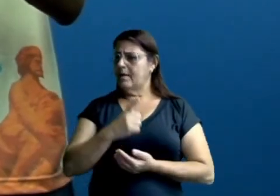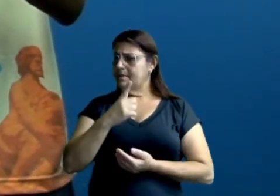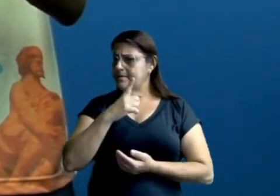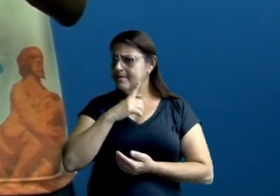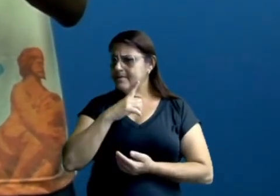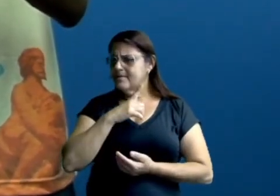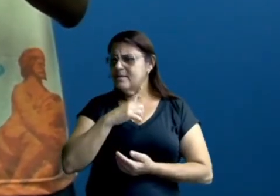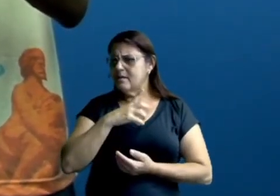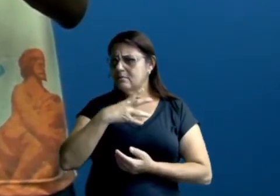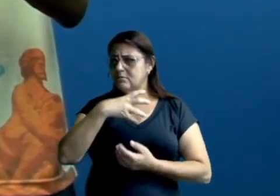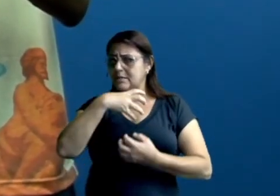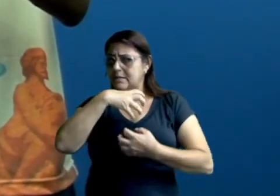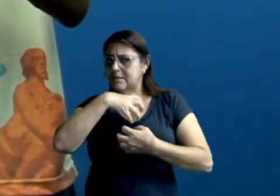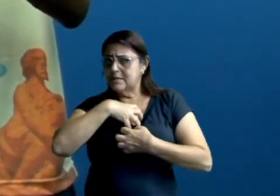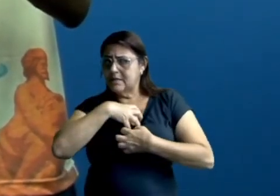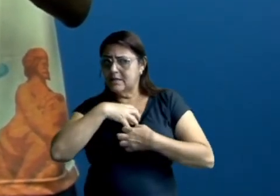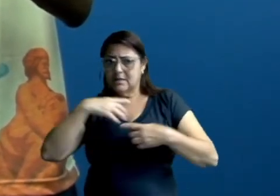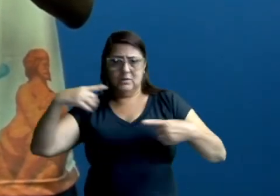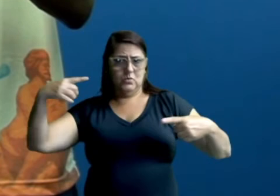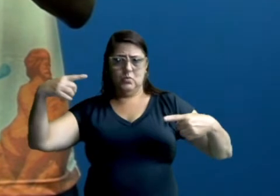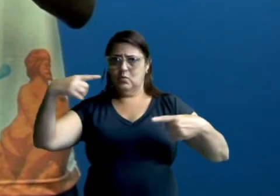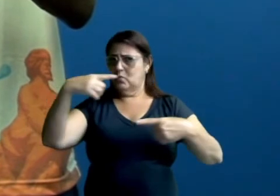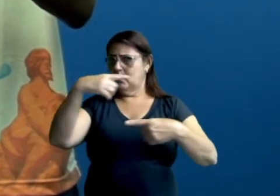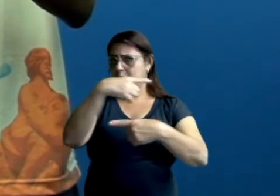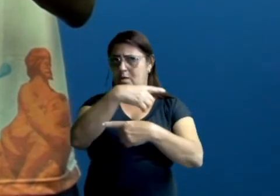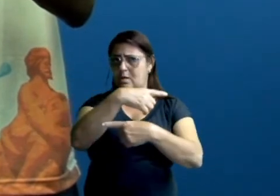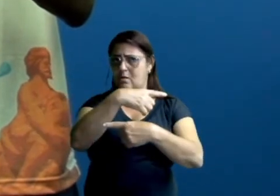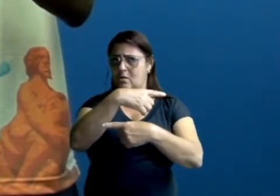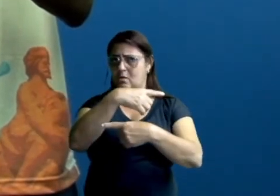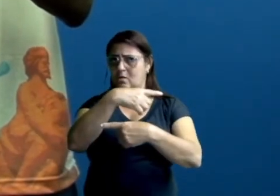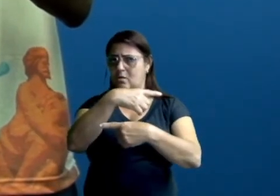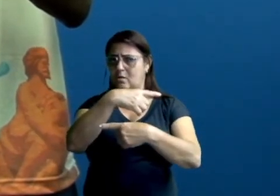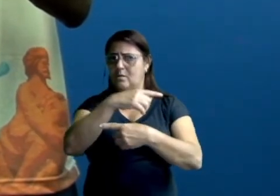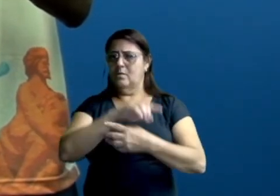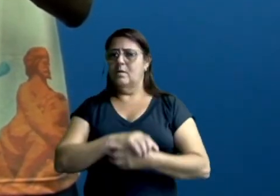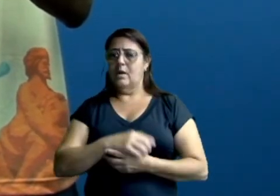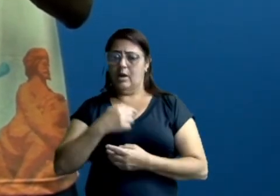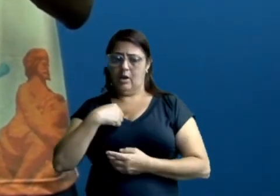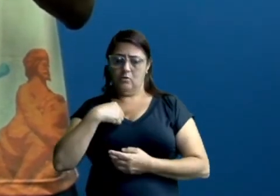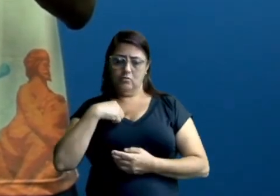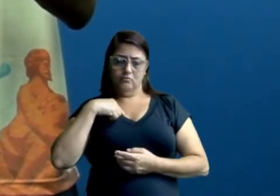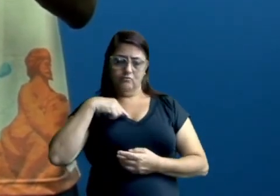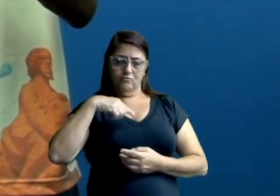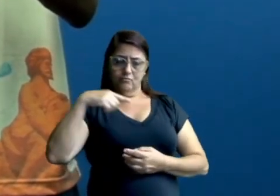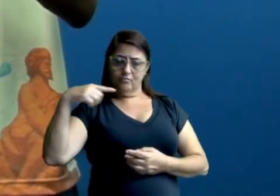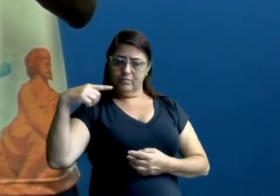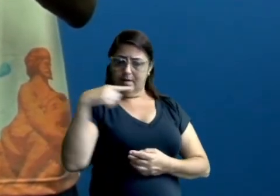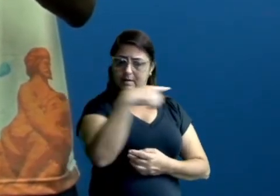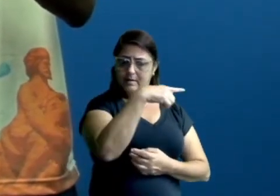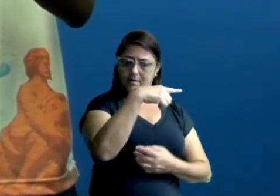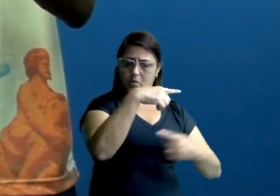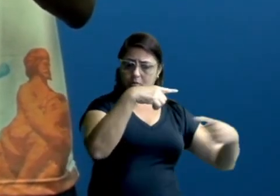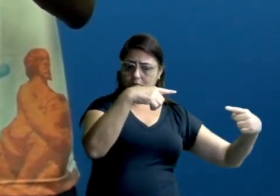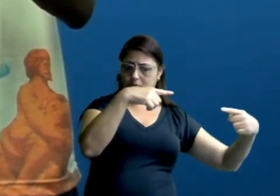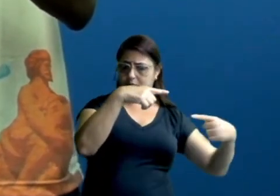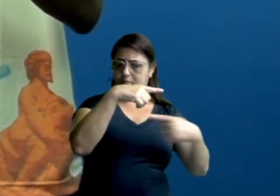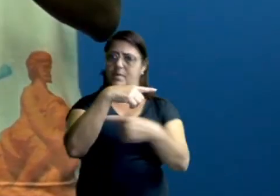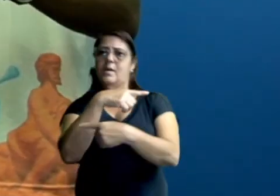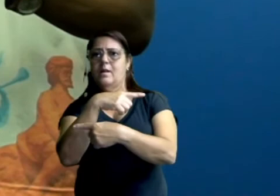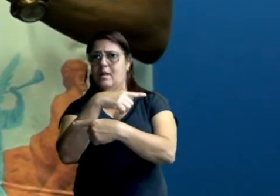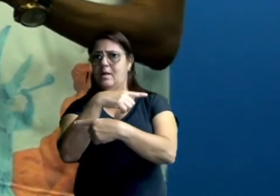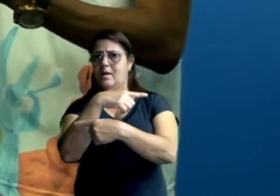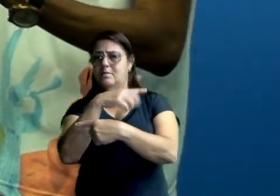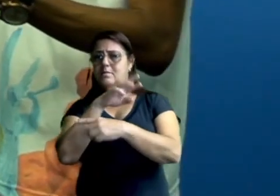tem o mesmo sentido? Não, não tem. Um está indo para a direita, outro está indo para a esquerda.